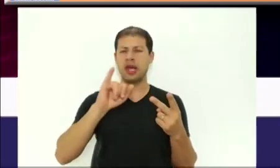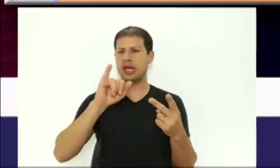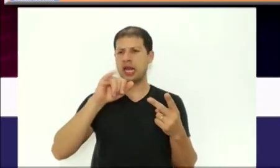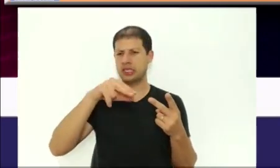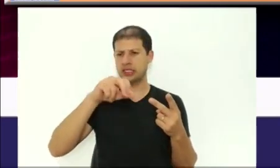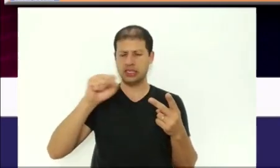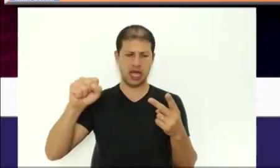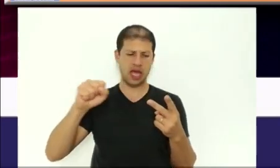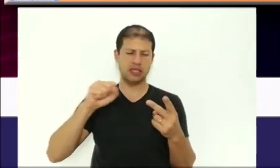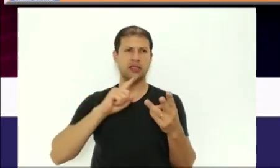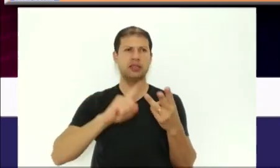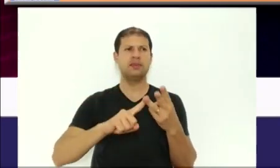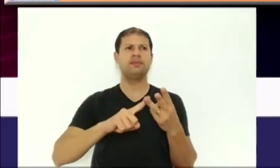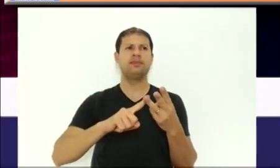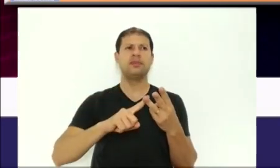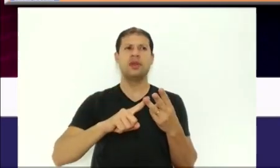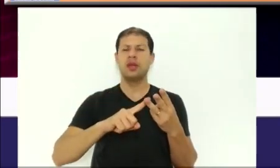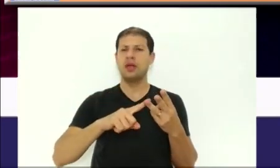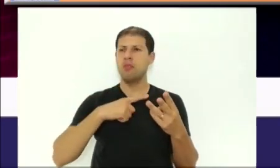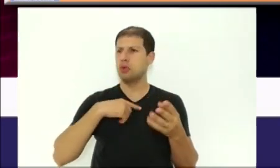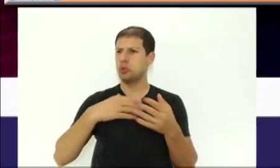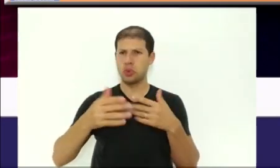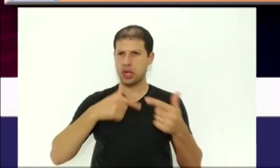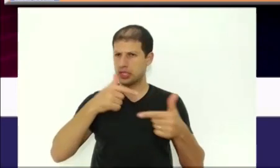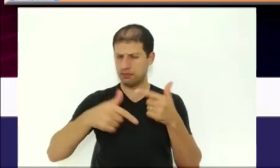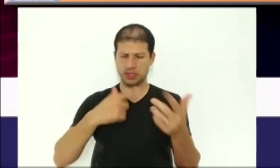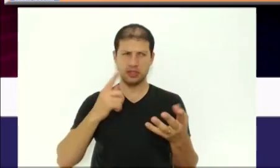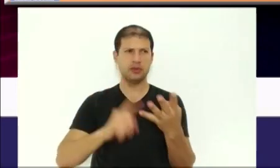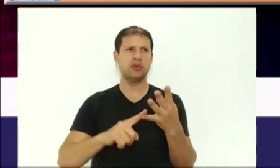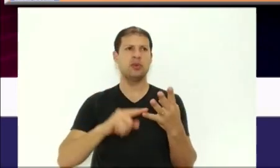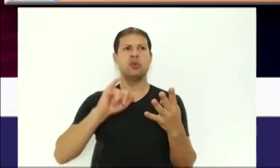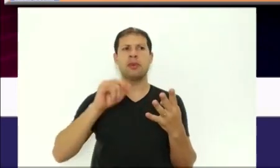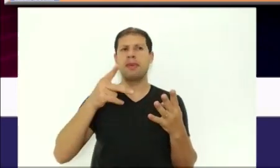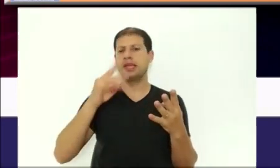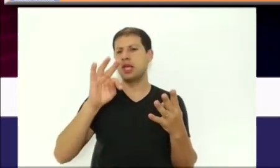sobre Serviço de Qualquer Natureza, e o IPTU,